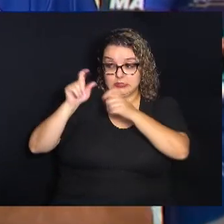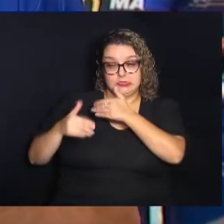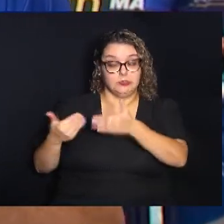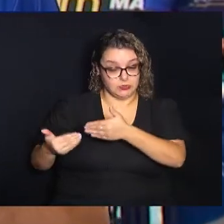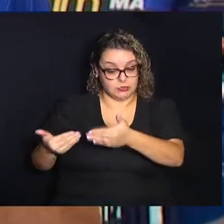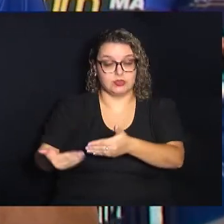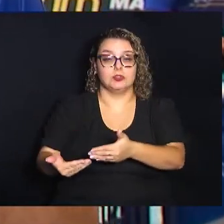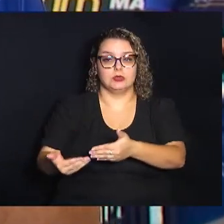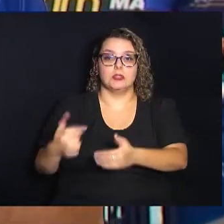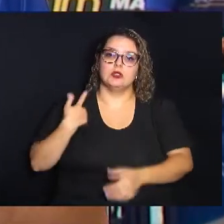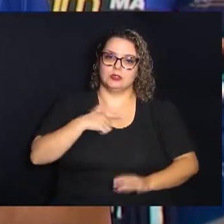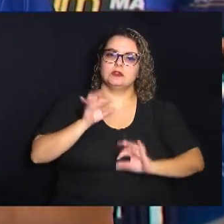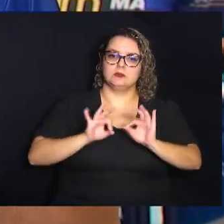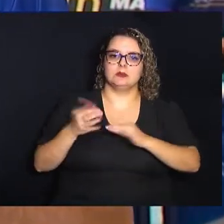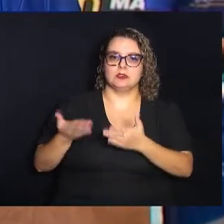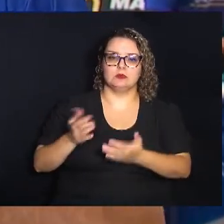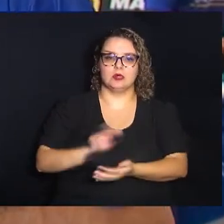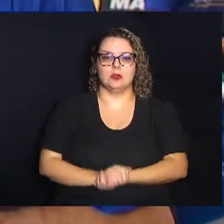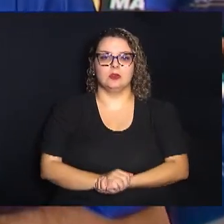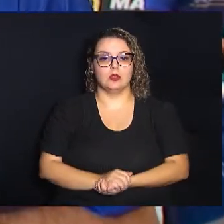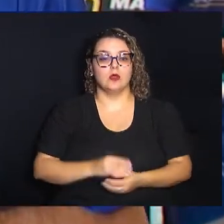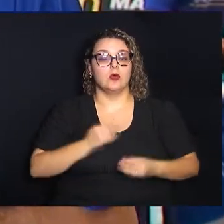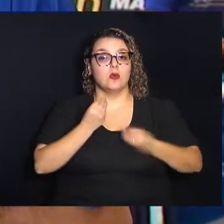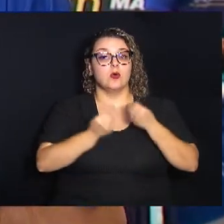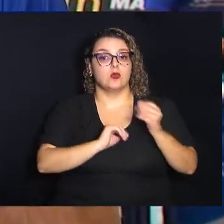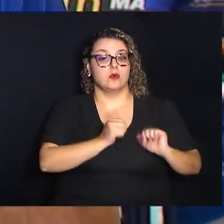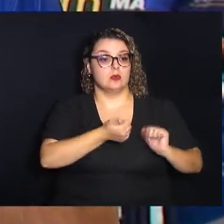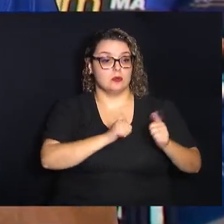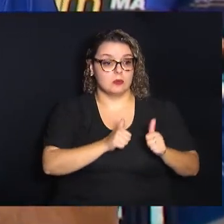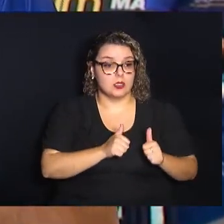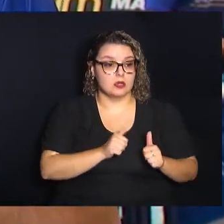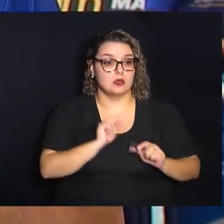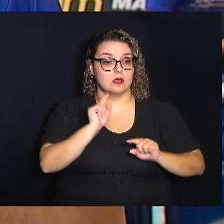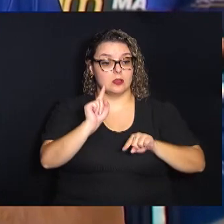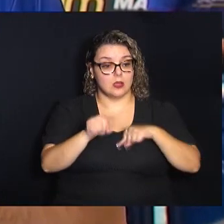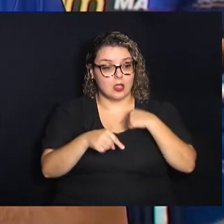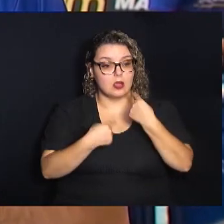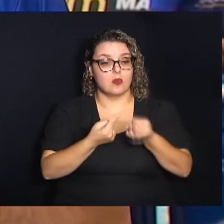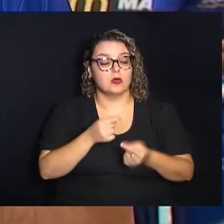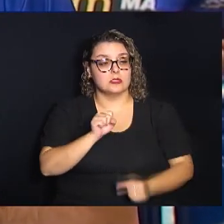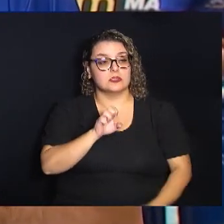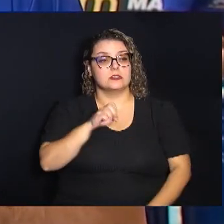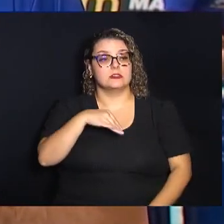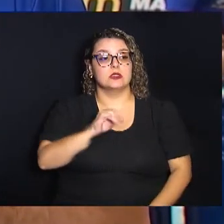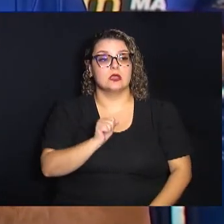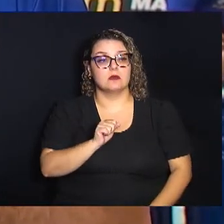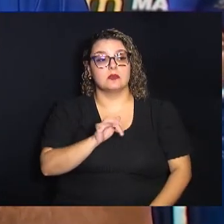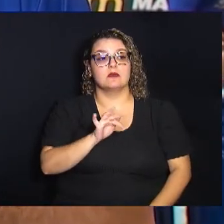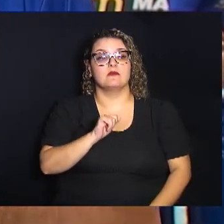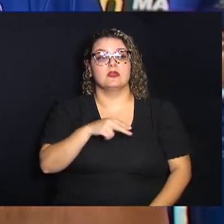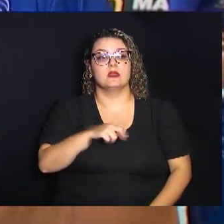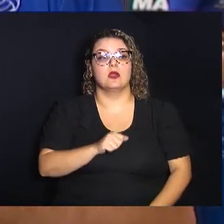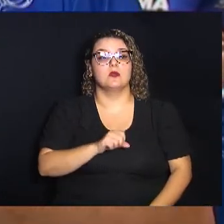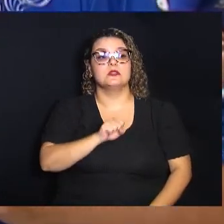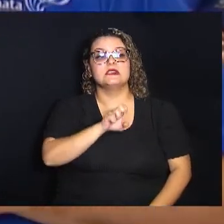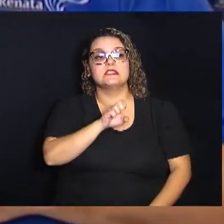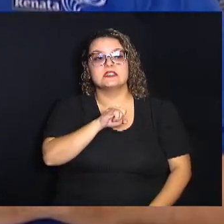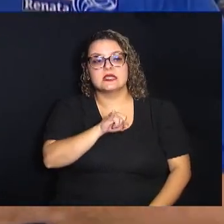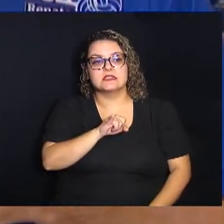está preparado para isso. Como você avalia outra semifinal entre SESI e Joinville?